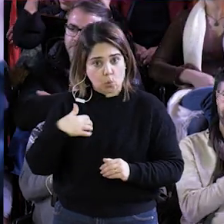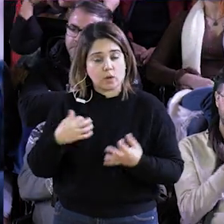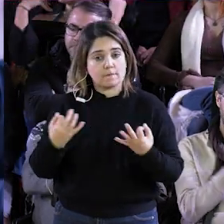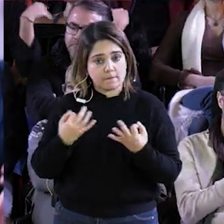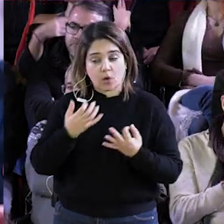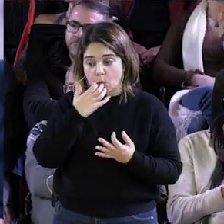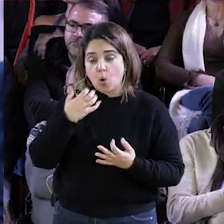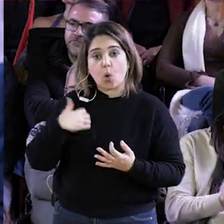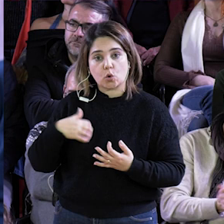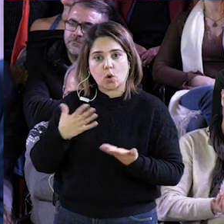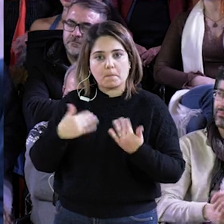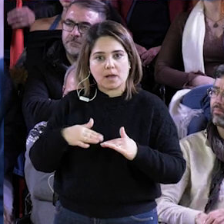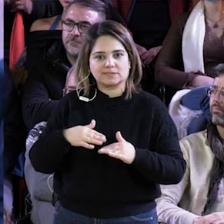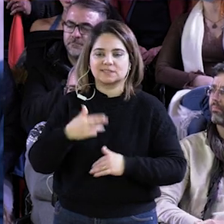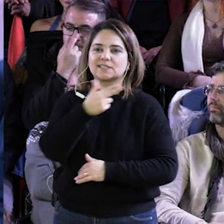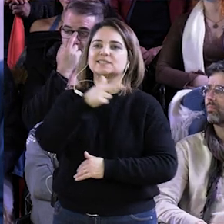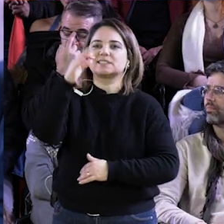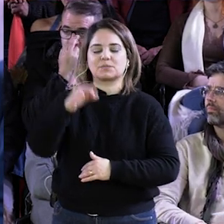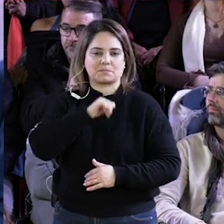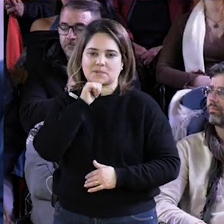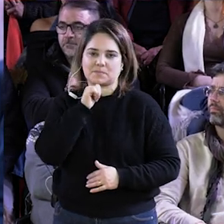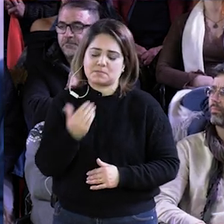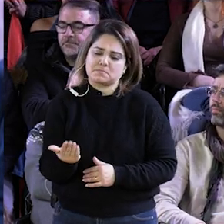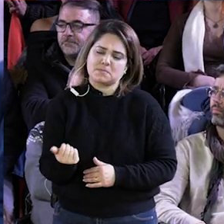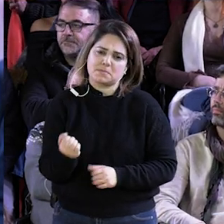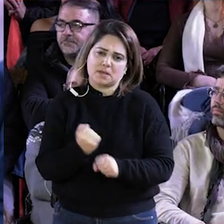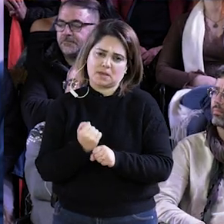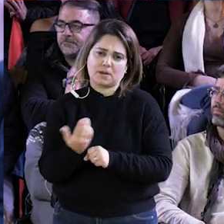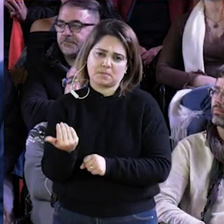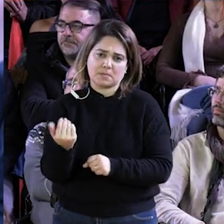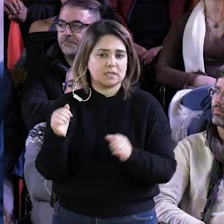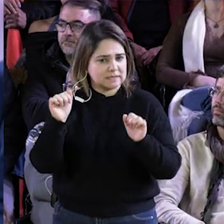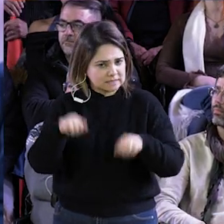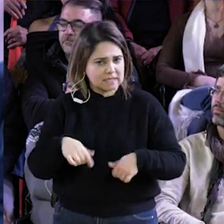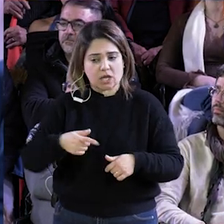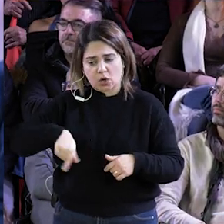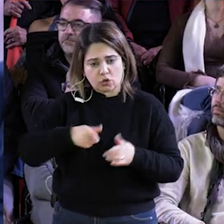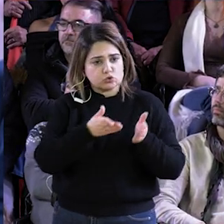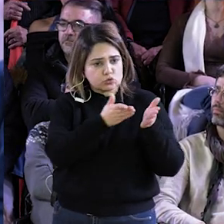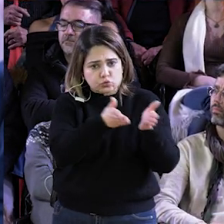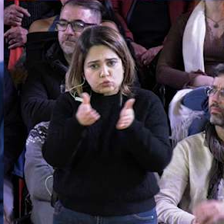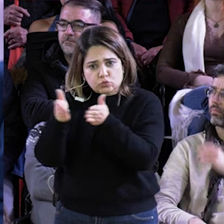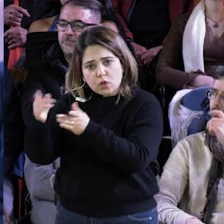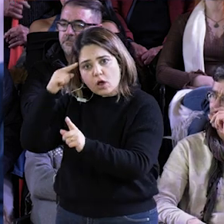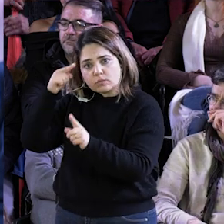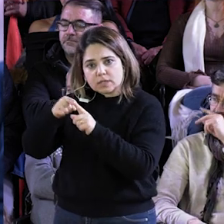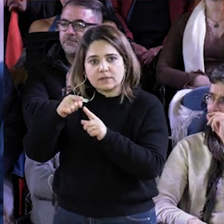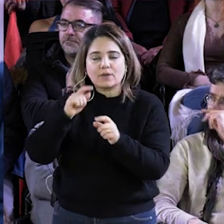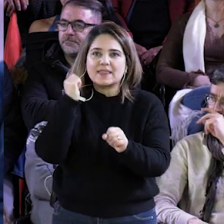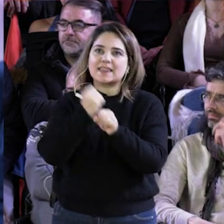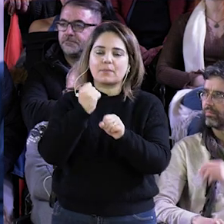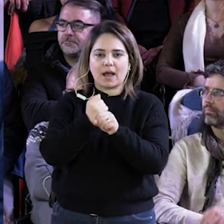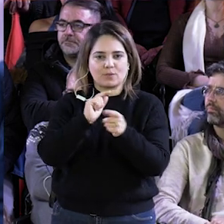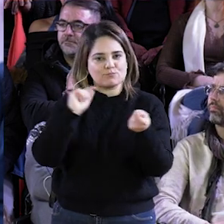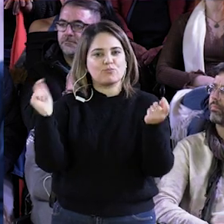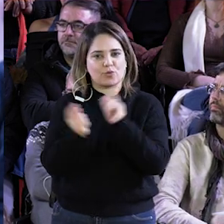Temos orgulho, mas não estamos conformados com cada pequeno passo que ajudámos a dar. Sim, creio que contribuímos para transformar o modo como se fala do trabalho em Portugal. Primeiro,